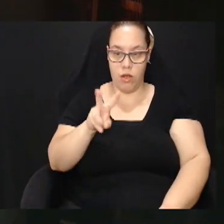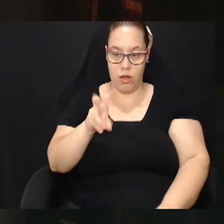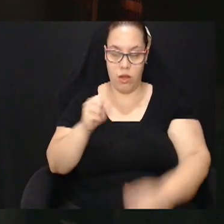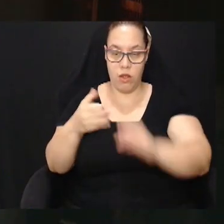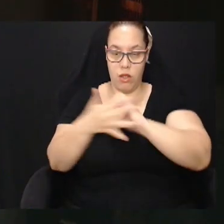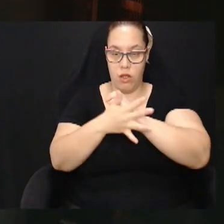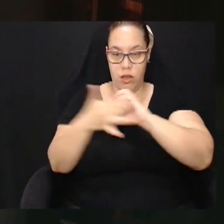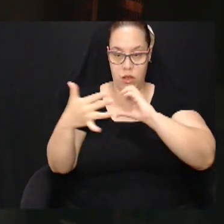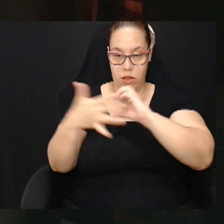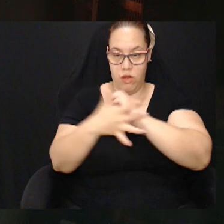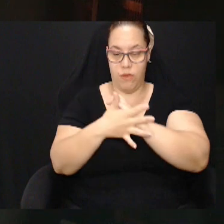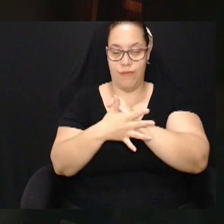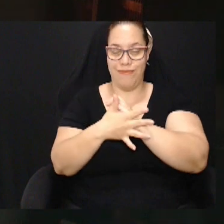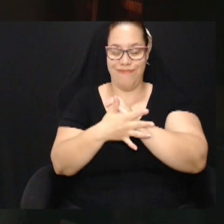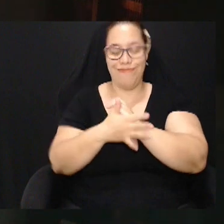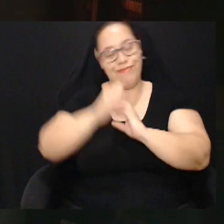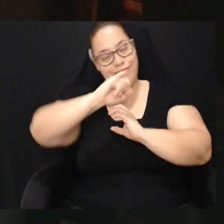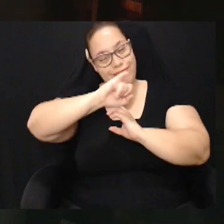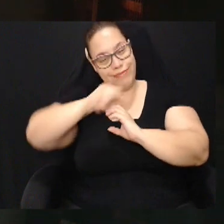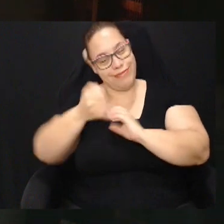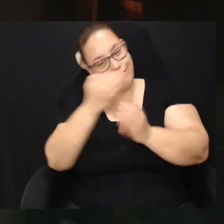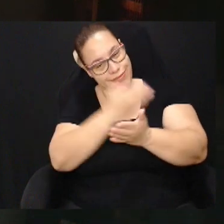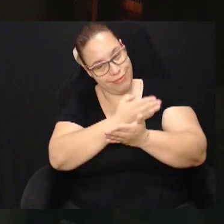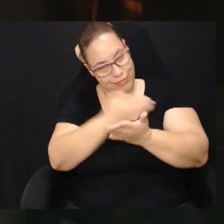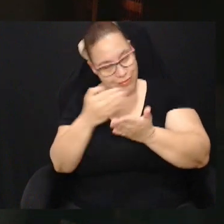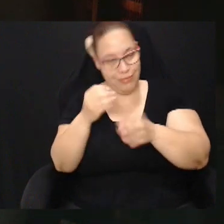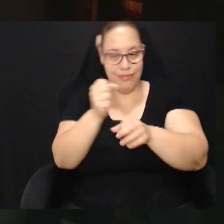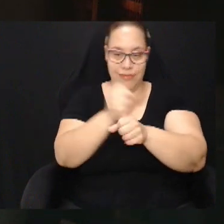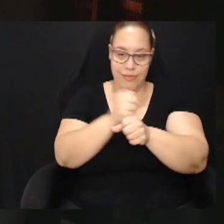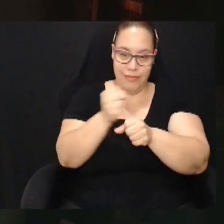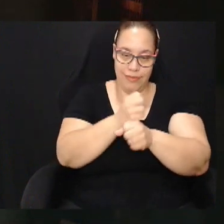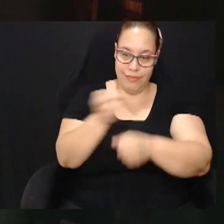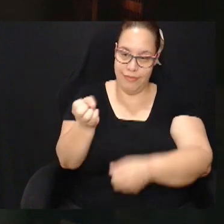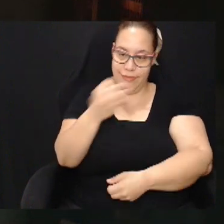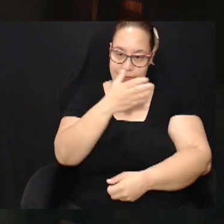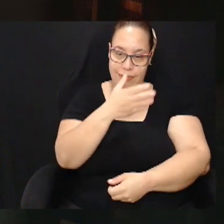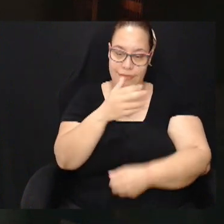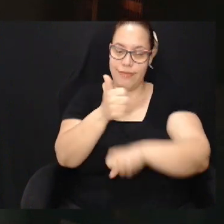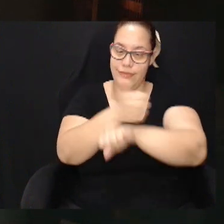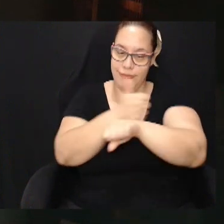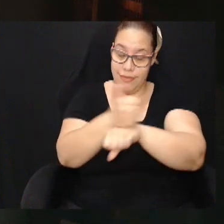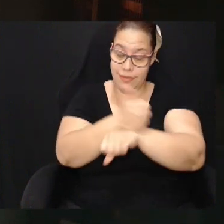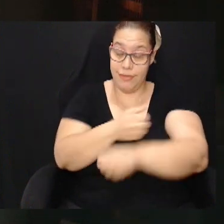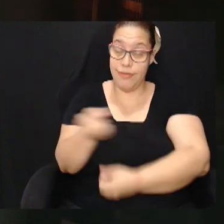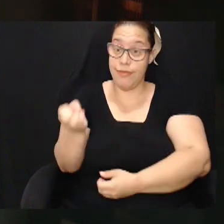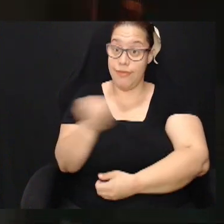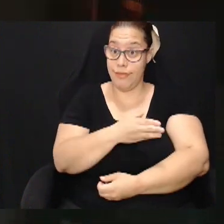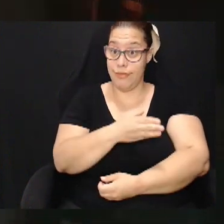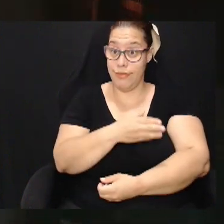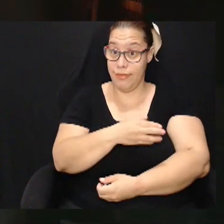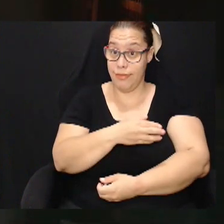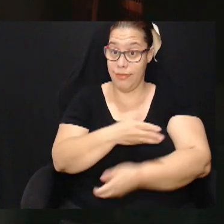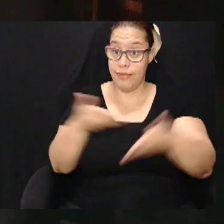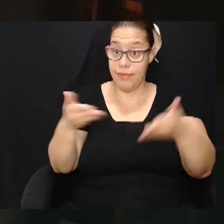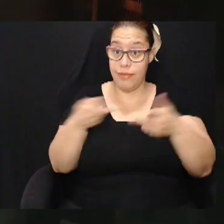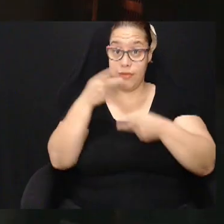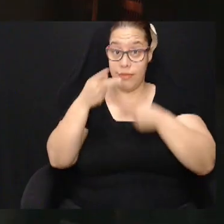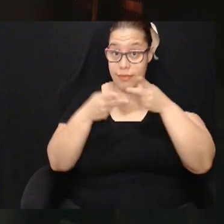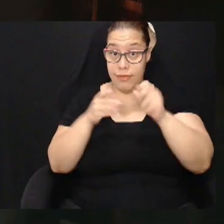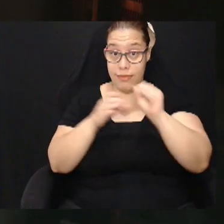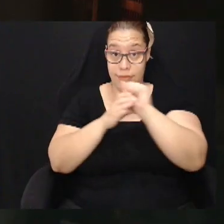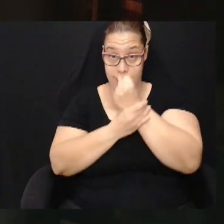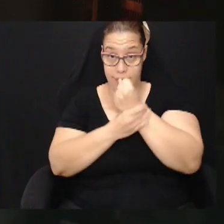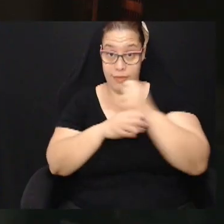fumec.sp.gov.br/Seprocamp. É a chance de começar o ano novo com uma profissão nova. E agora vamos falar de segurança e